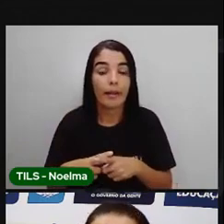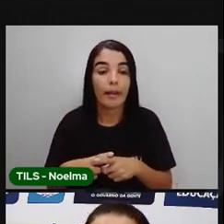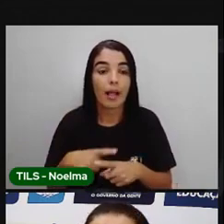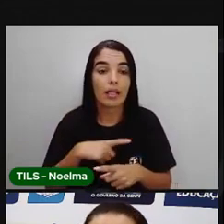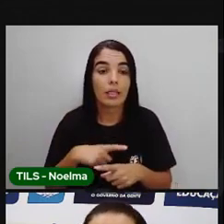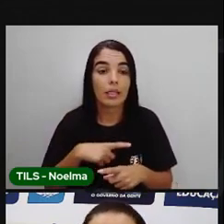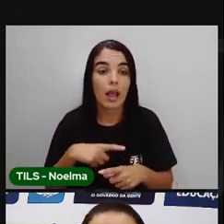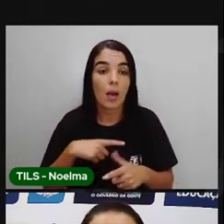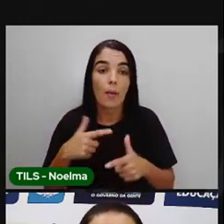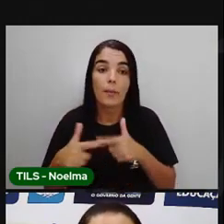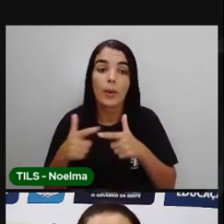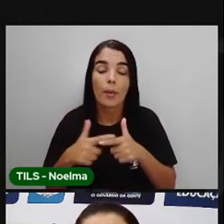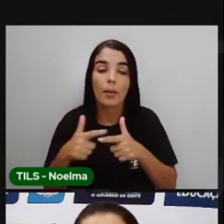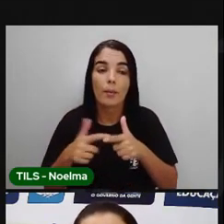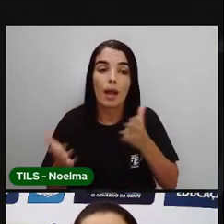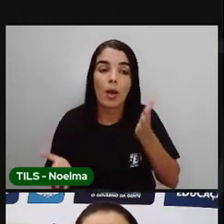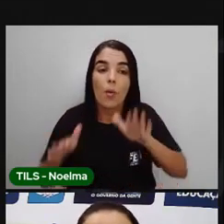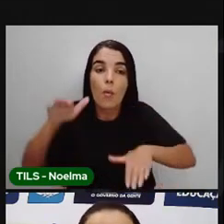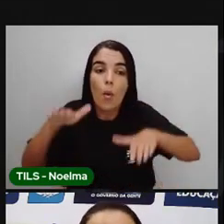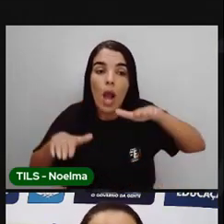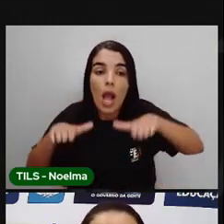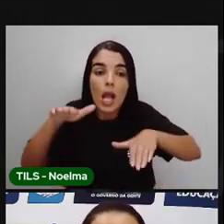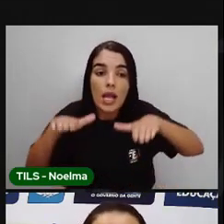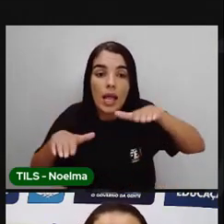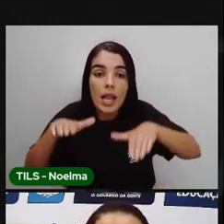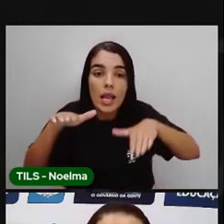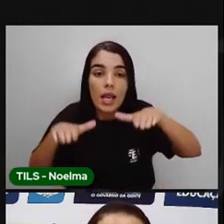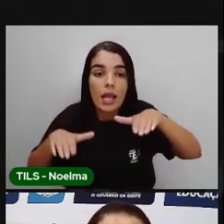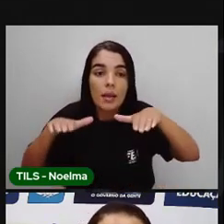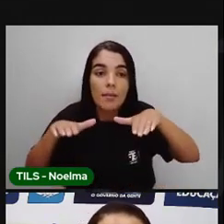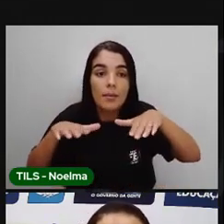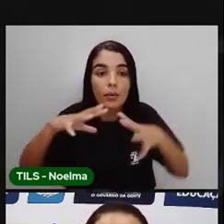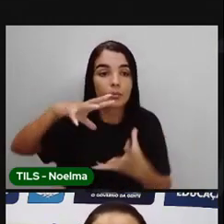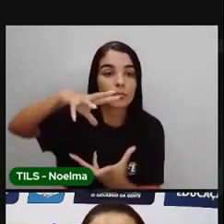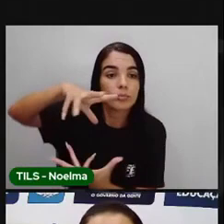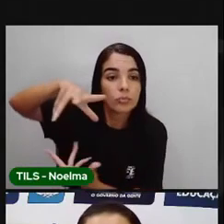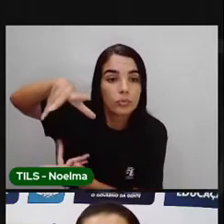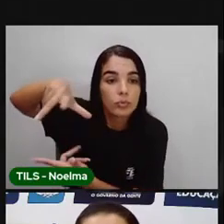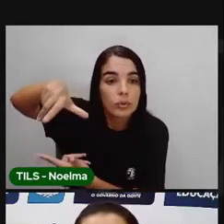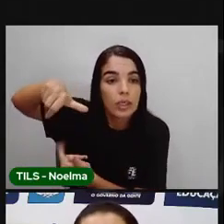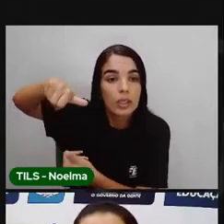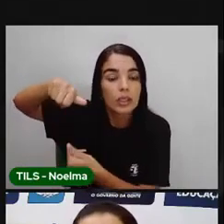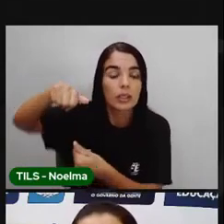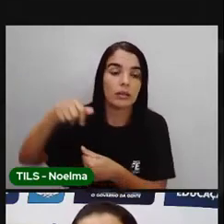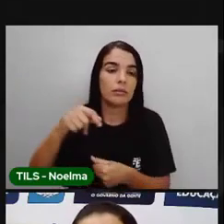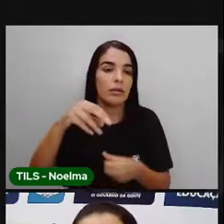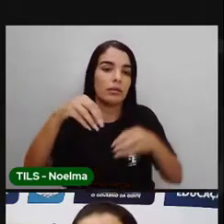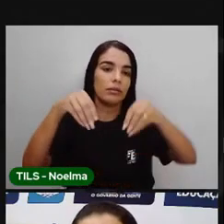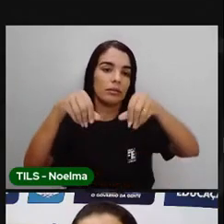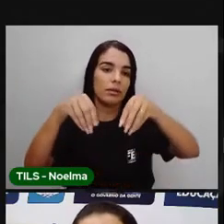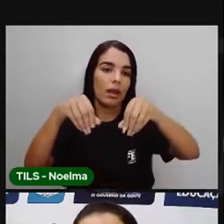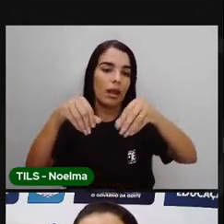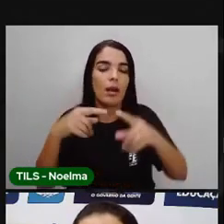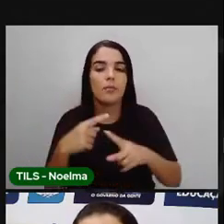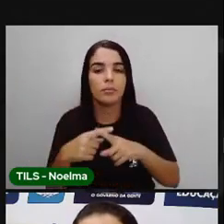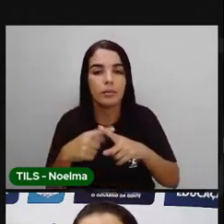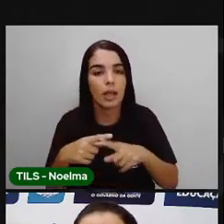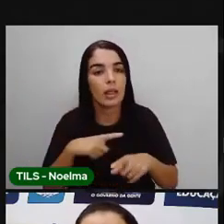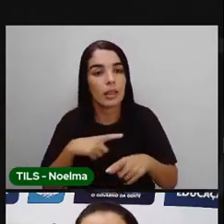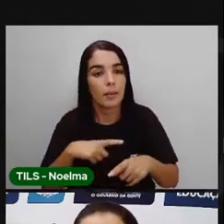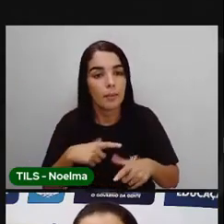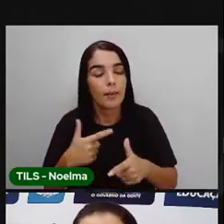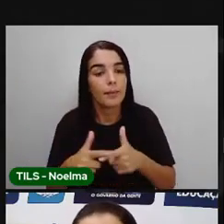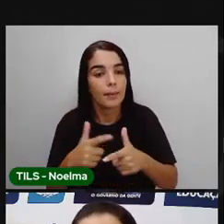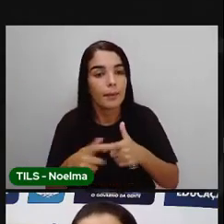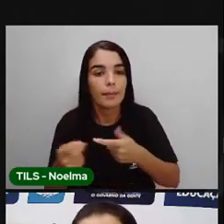do planeta em seus diversos elementos, incluindo os ecossistemas, afetando gravemente também a